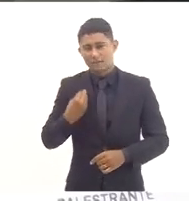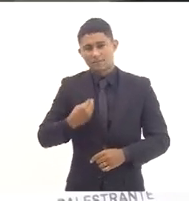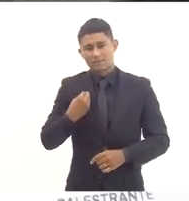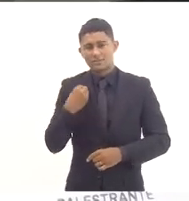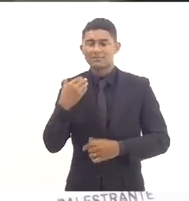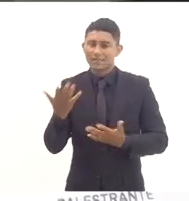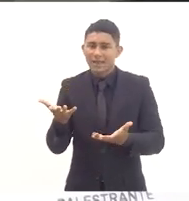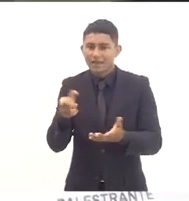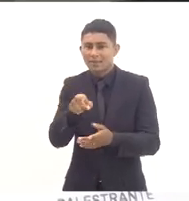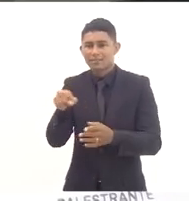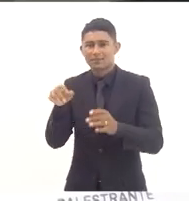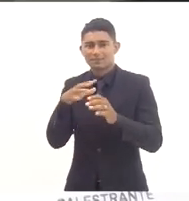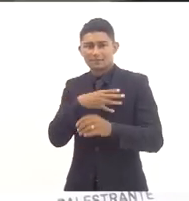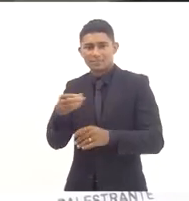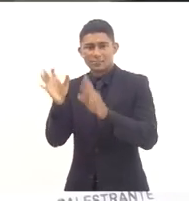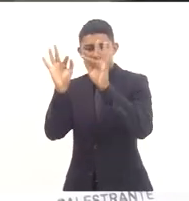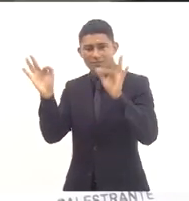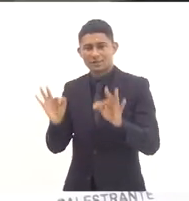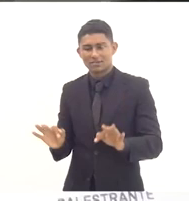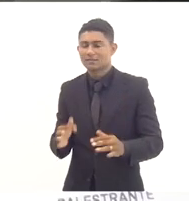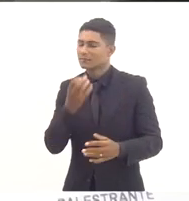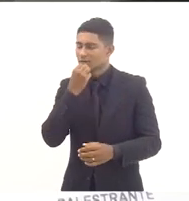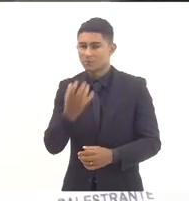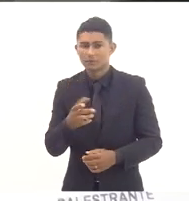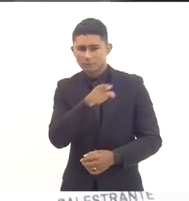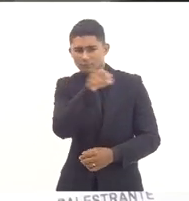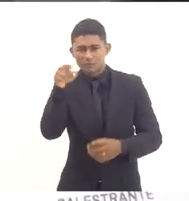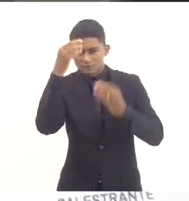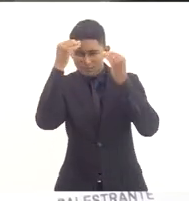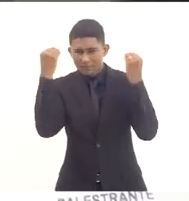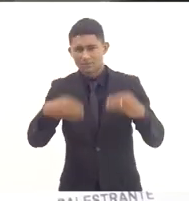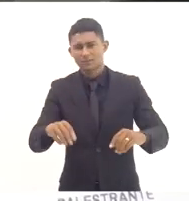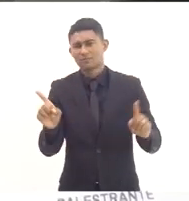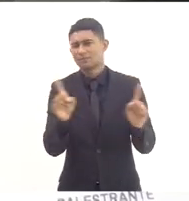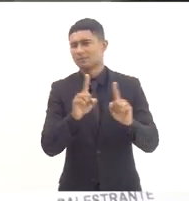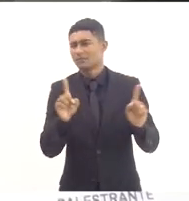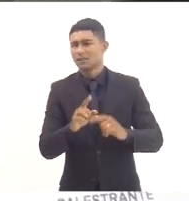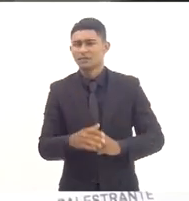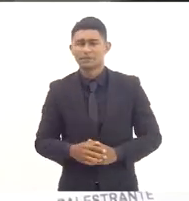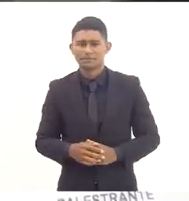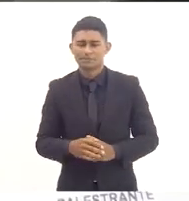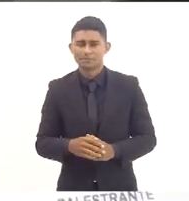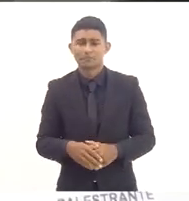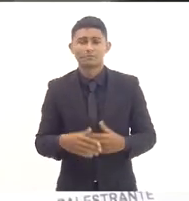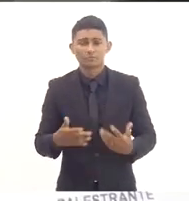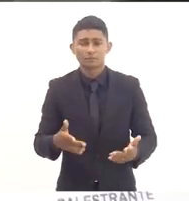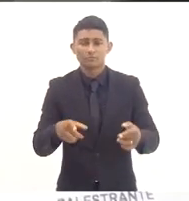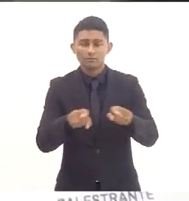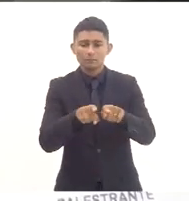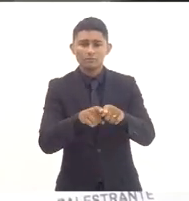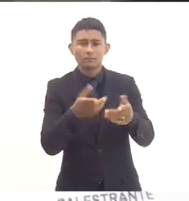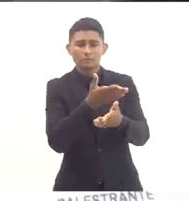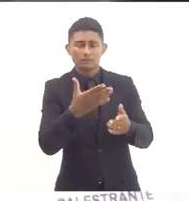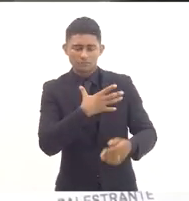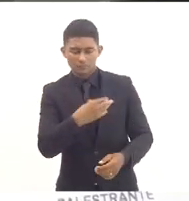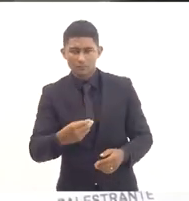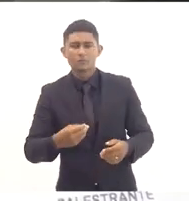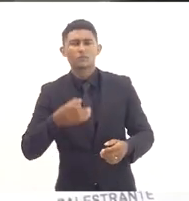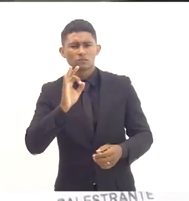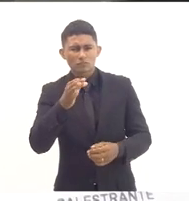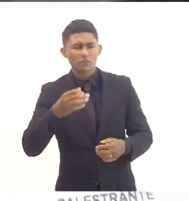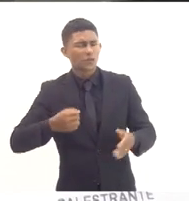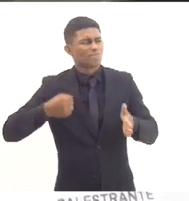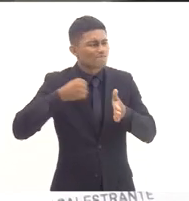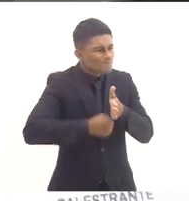seu filho feliz é maravilhoso então não desistam Não escuta Em sentenças é briguem pelos fio É sim